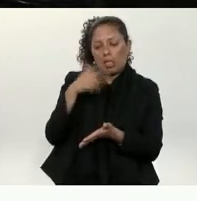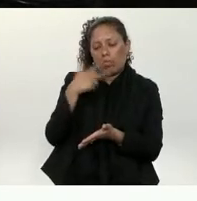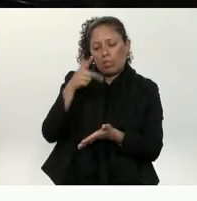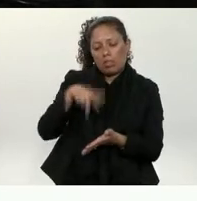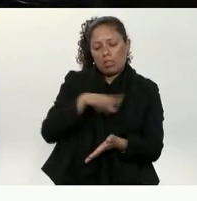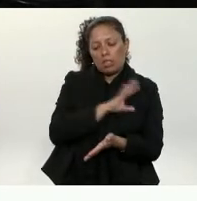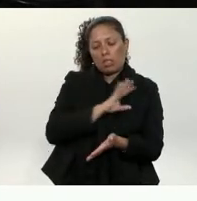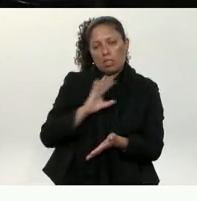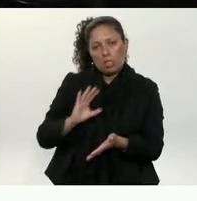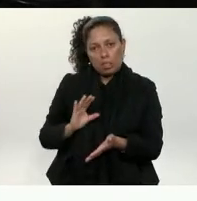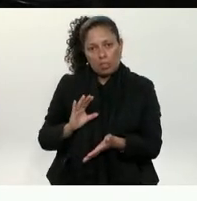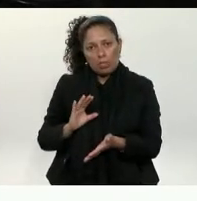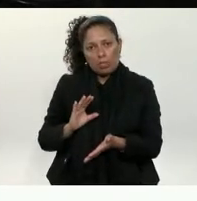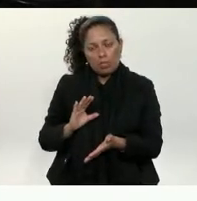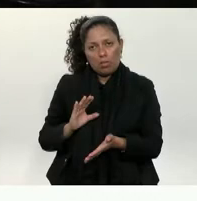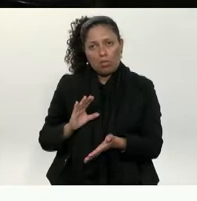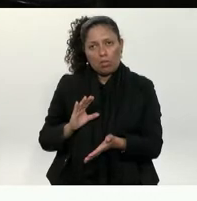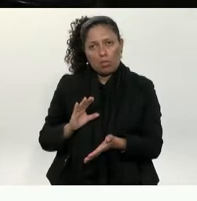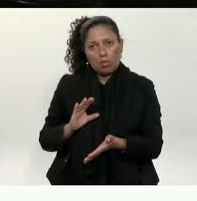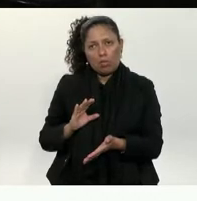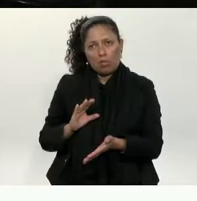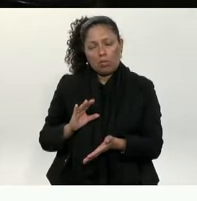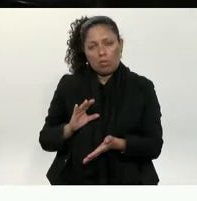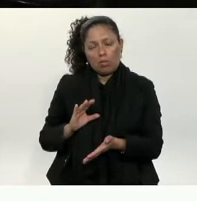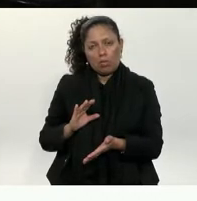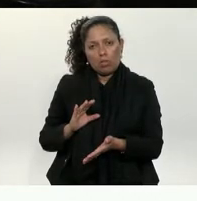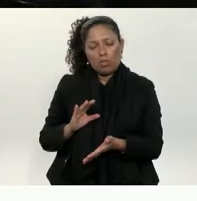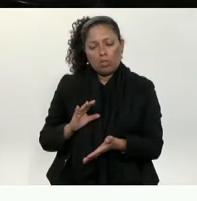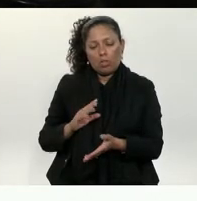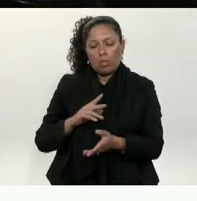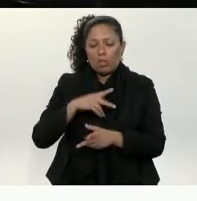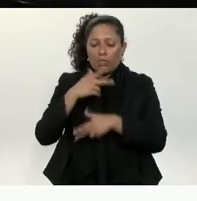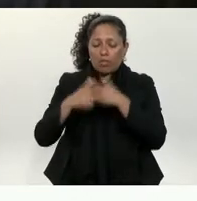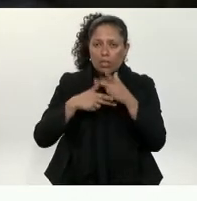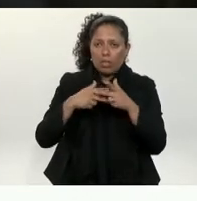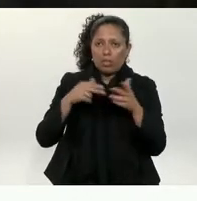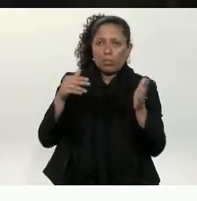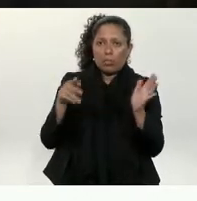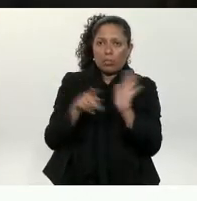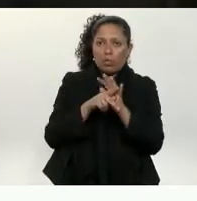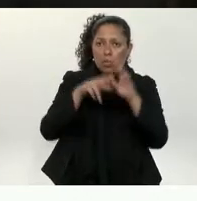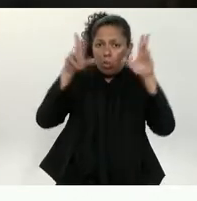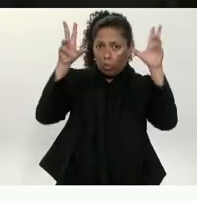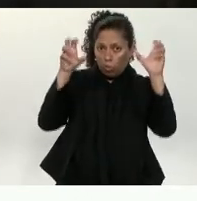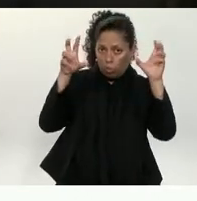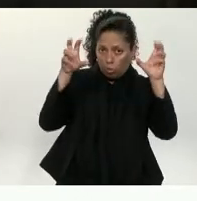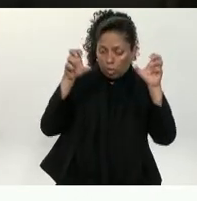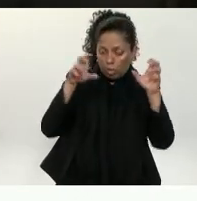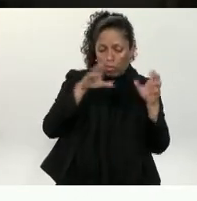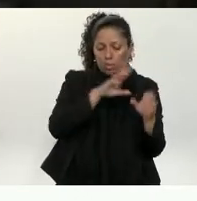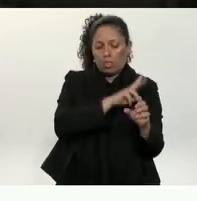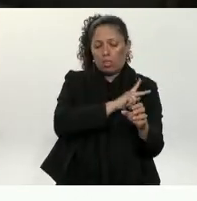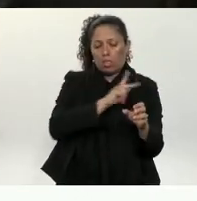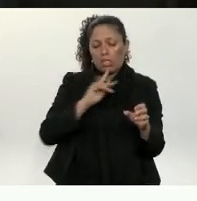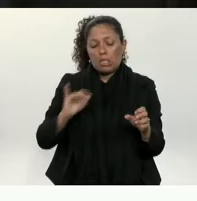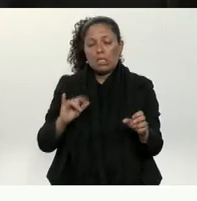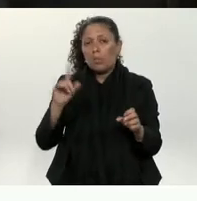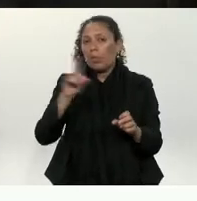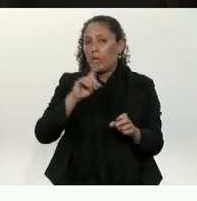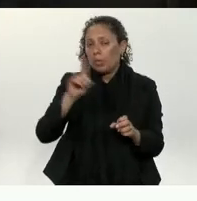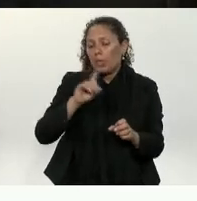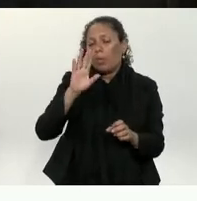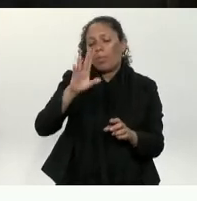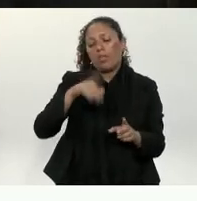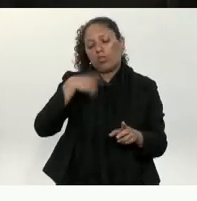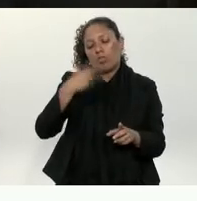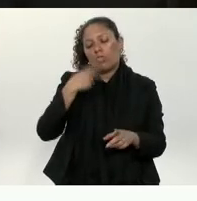CPI, até não sendo tão diretamente do tema da CPI, é mais um debate que a CPI, secretário,